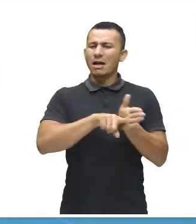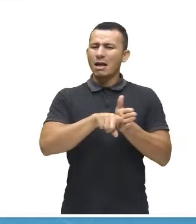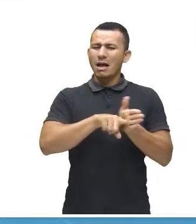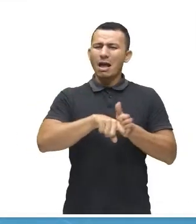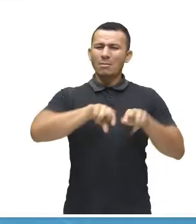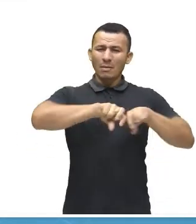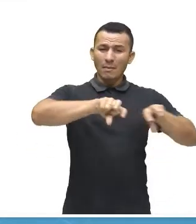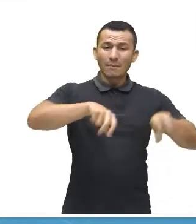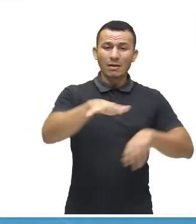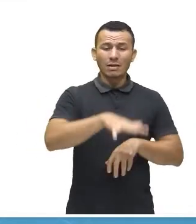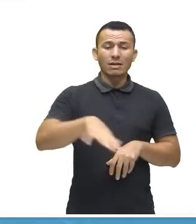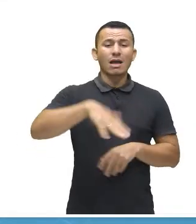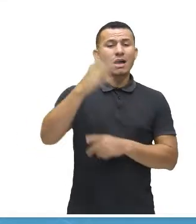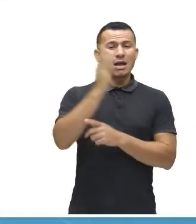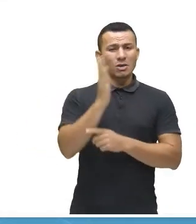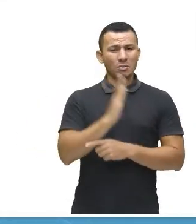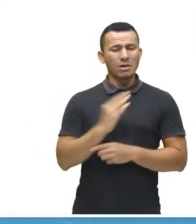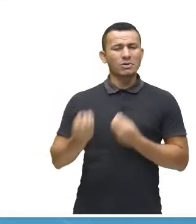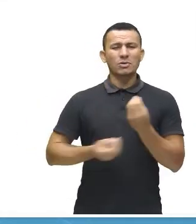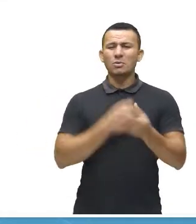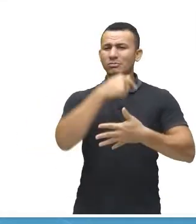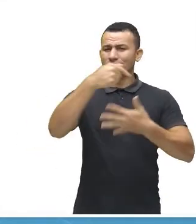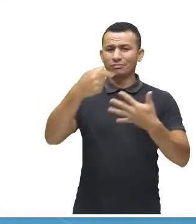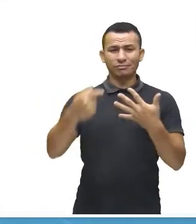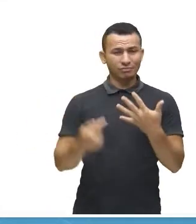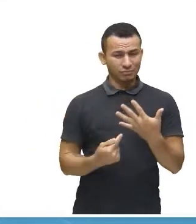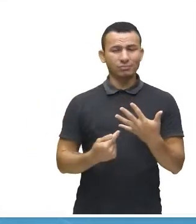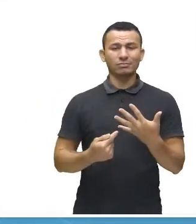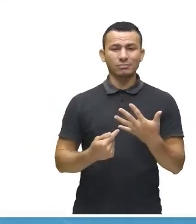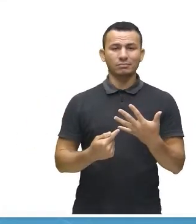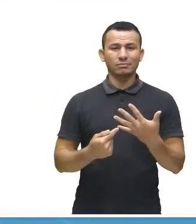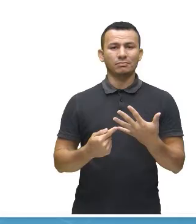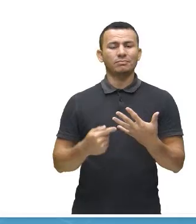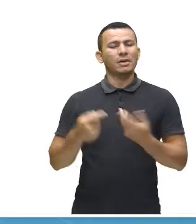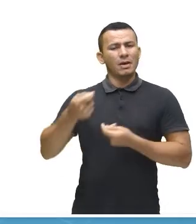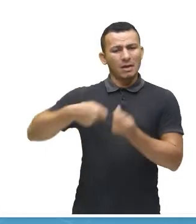dentro do nosso território sobre elementos naturais, elementos